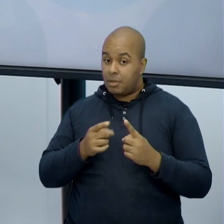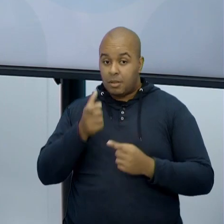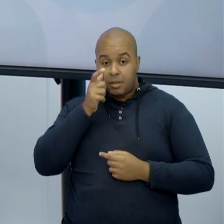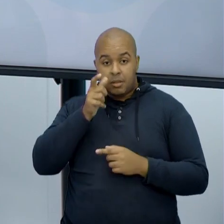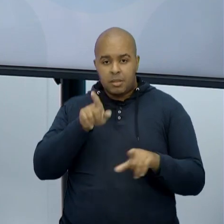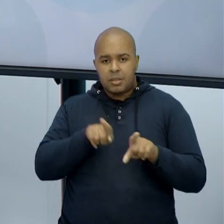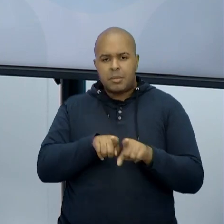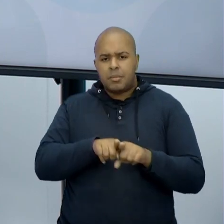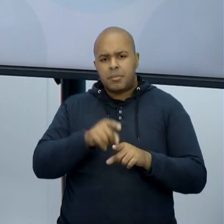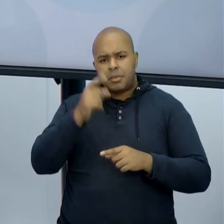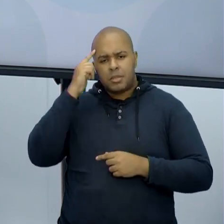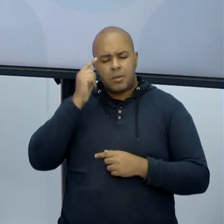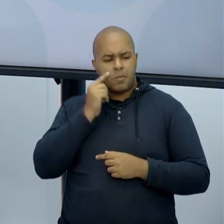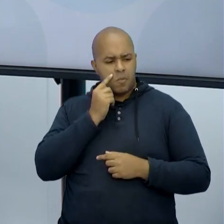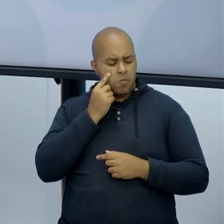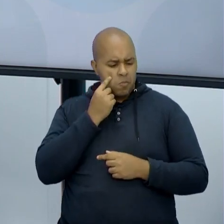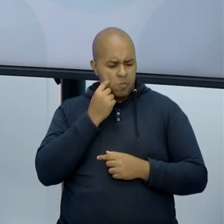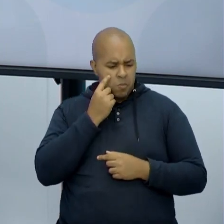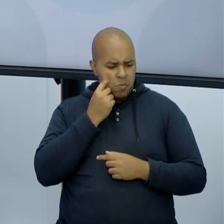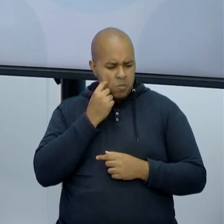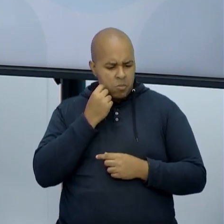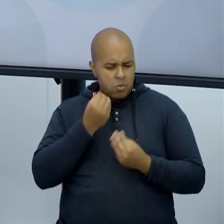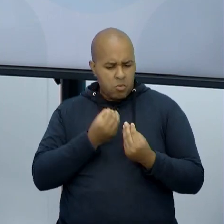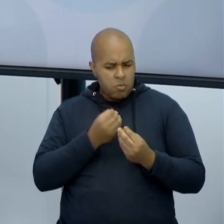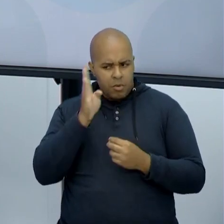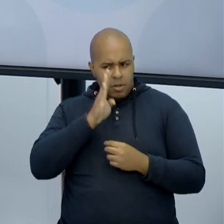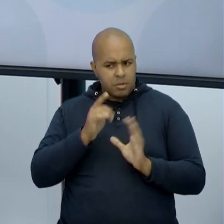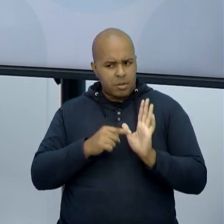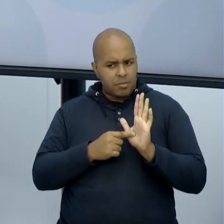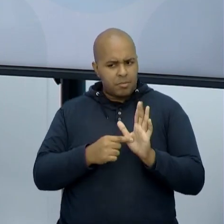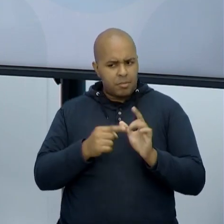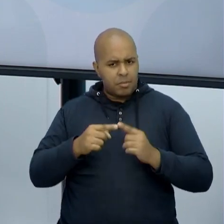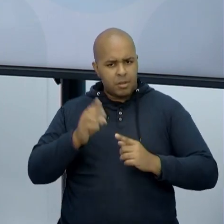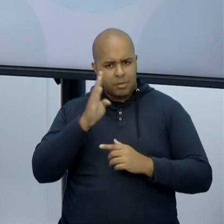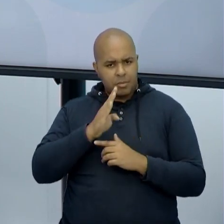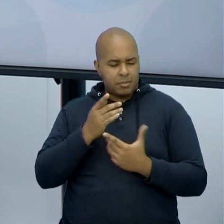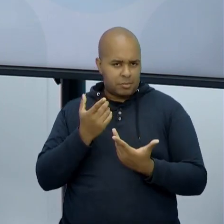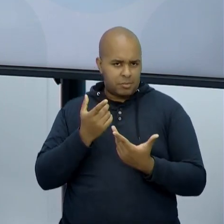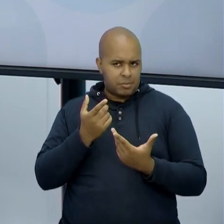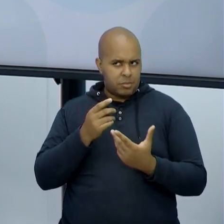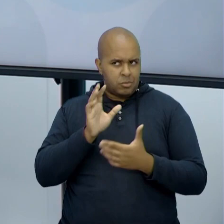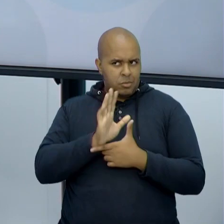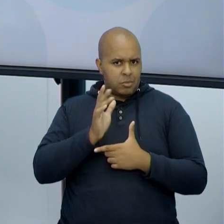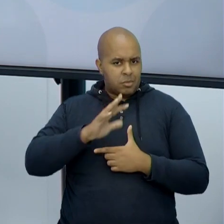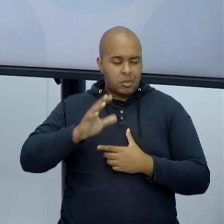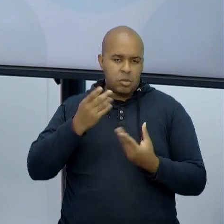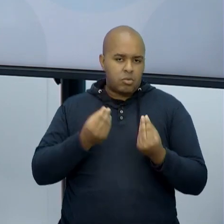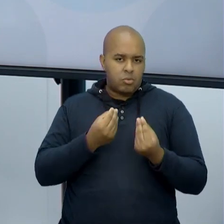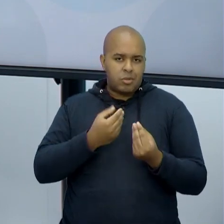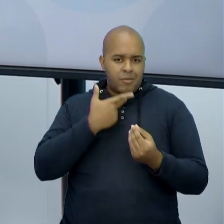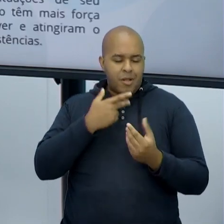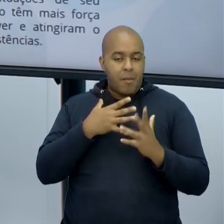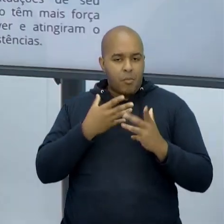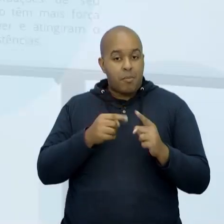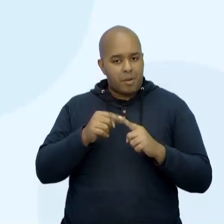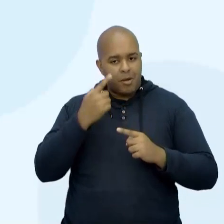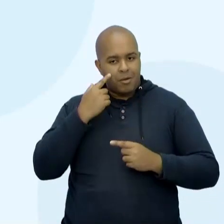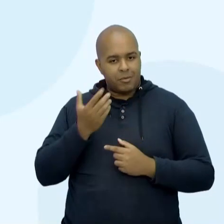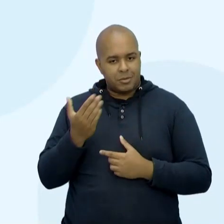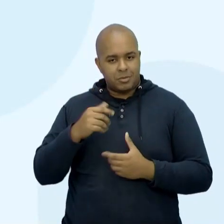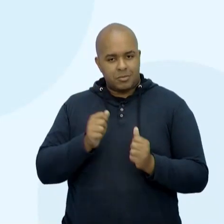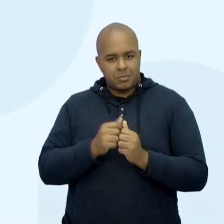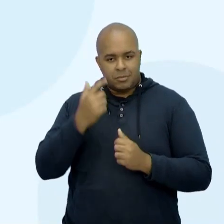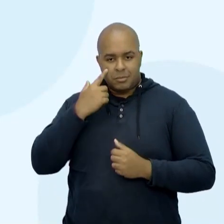interessante a gente pensar como é que o Brasil é retratado no cinema. Não tem como eu falar muito aqui, mas tem como dar os apontamentos. Quer ver? Ó, vem comigo.